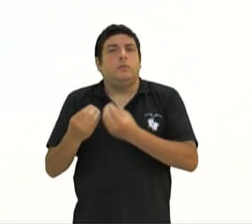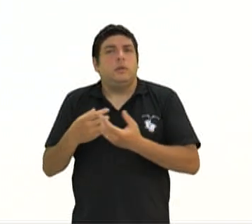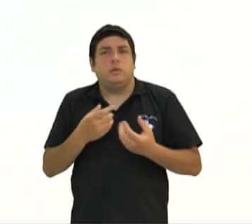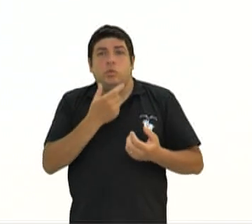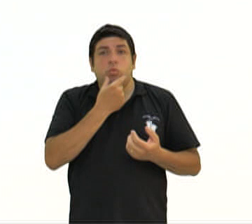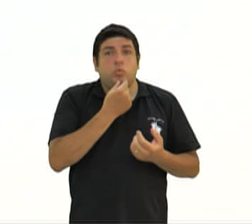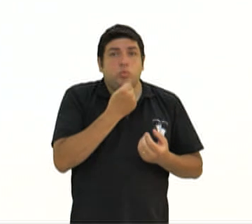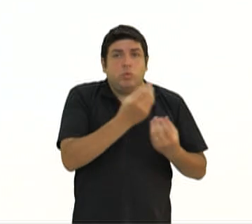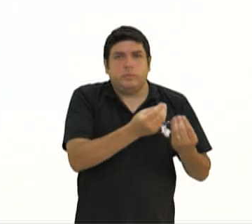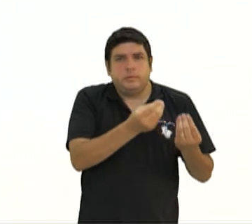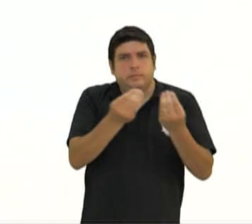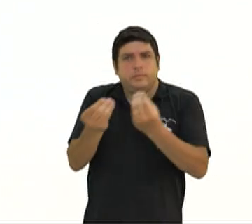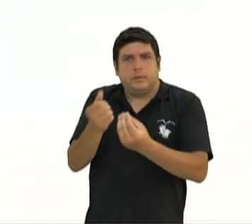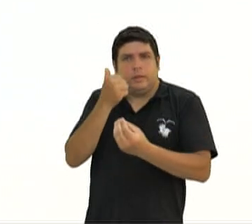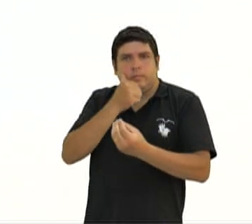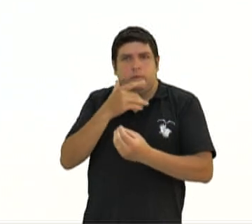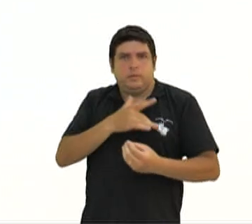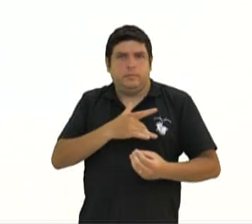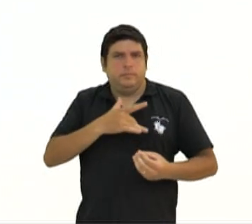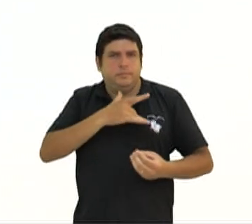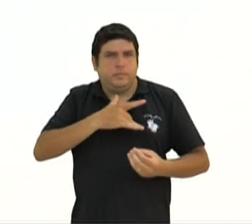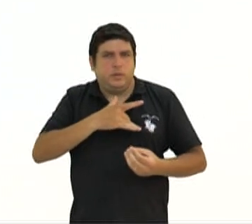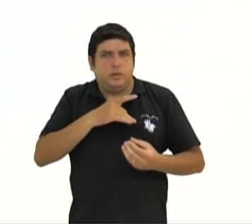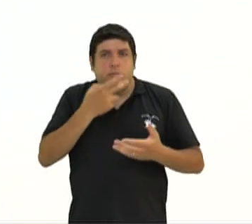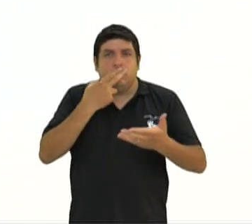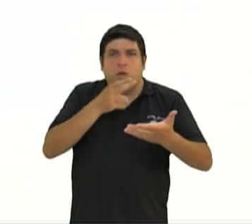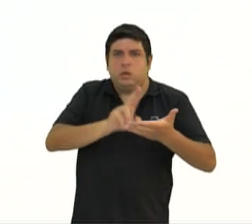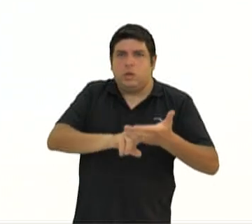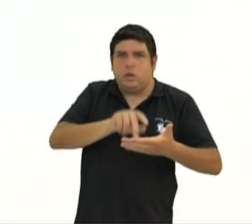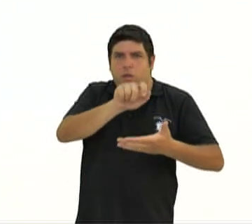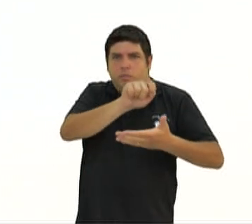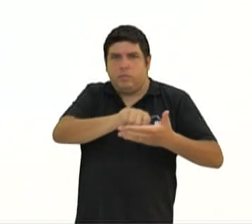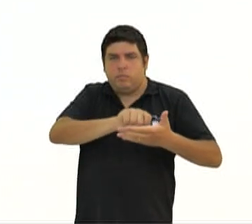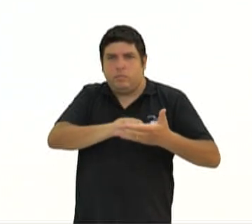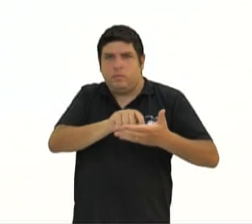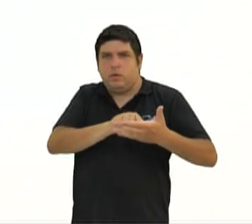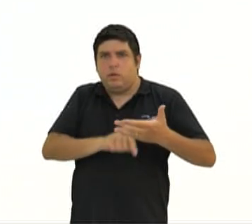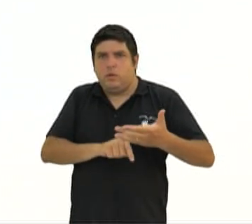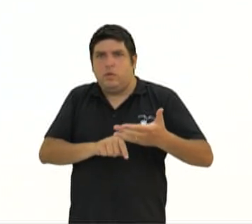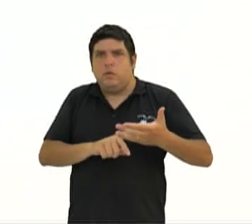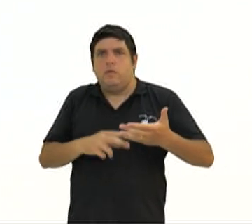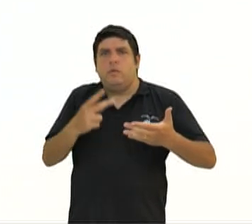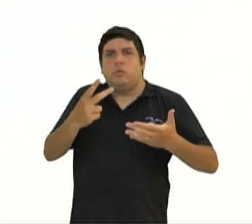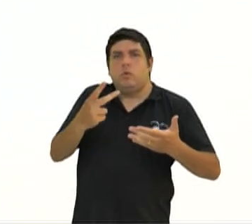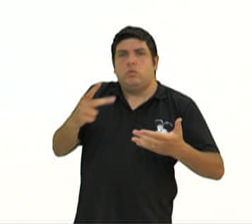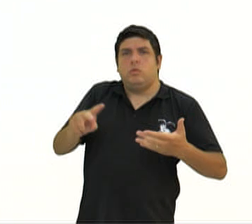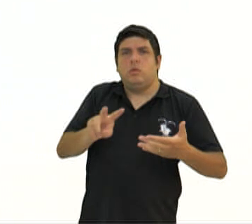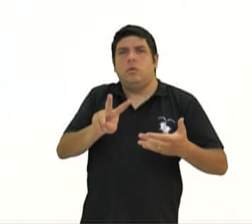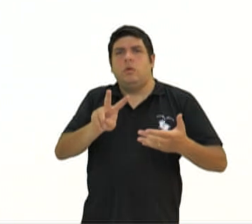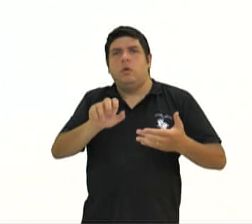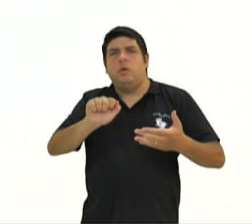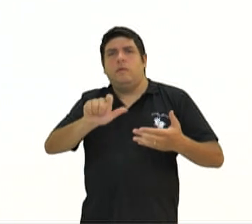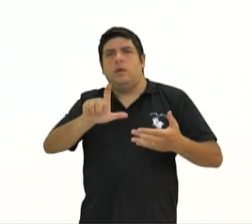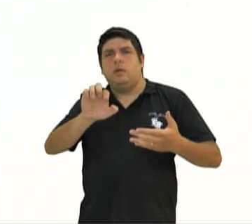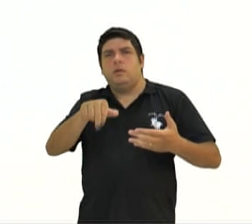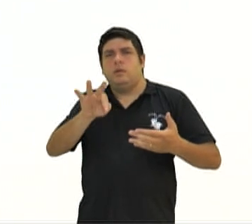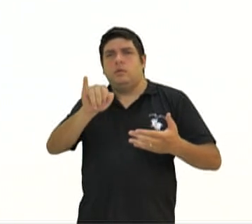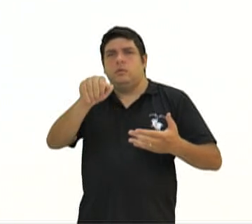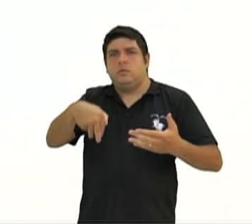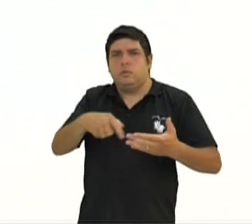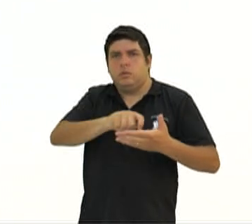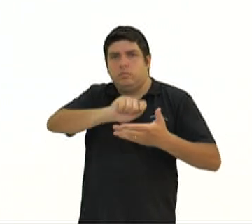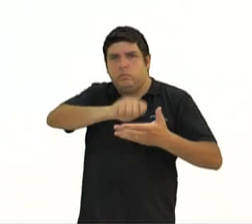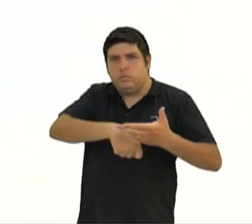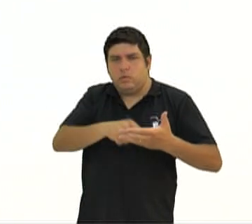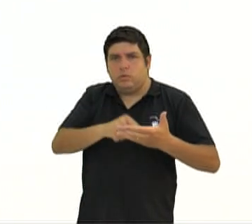menina, que ele estava apaixonado, uma cartinha assinado From Your Valentine, do seu Valentim.